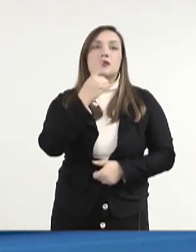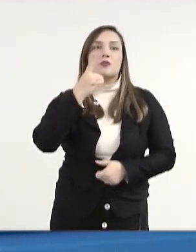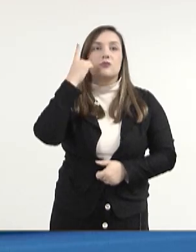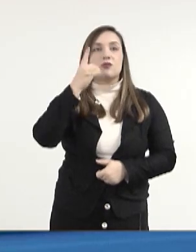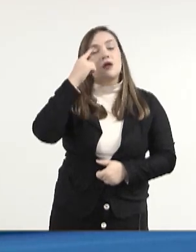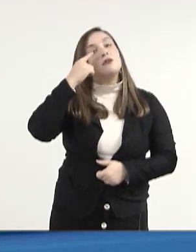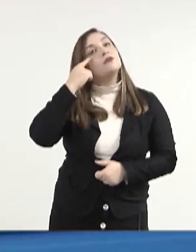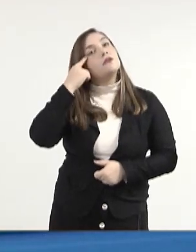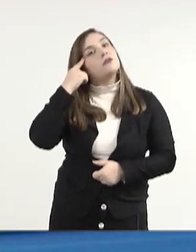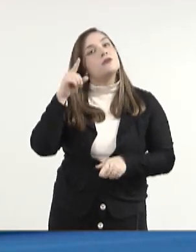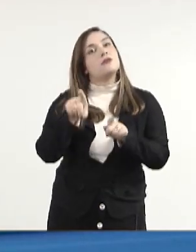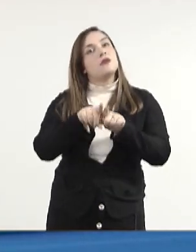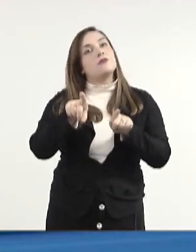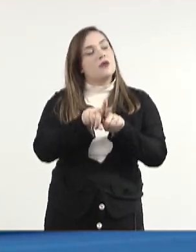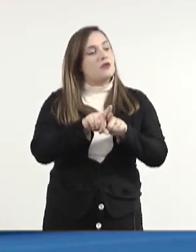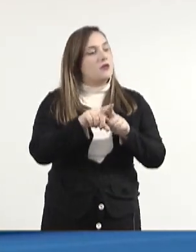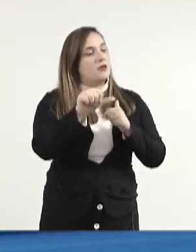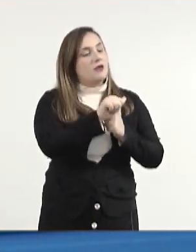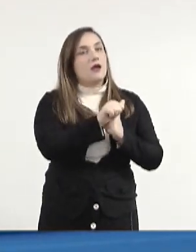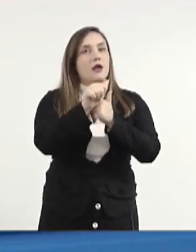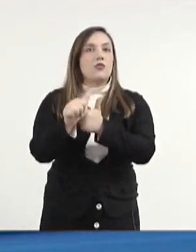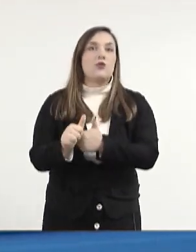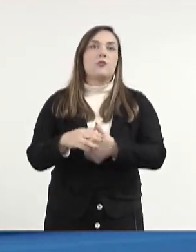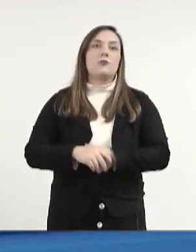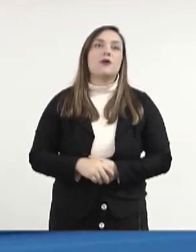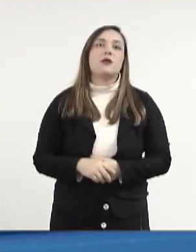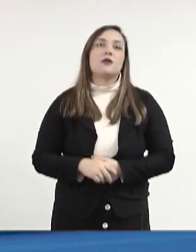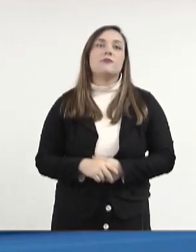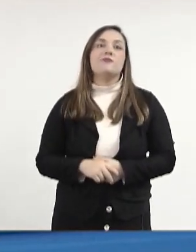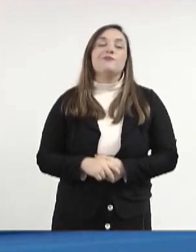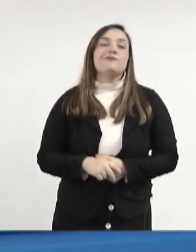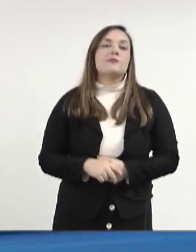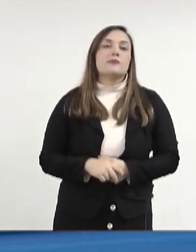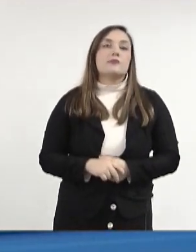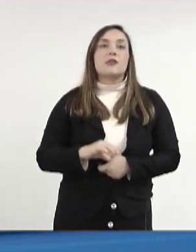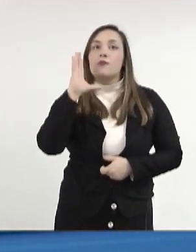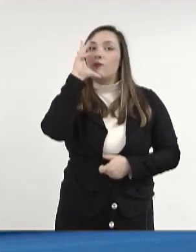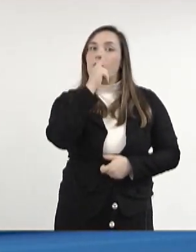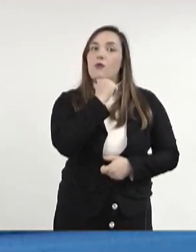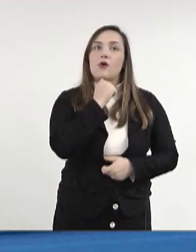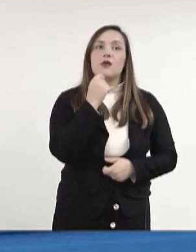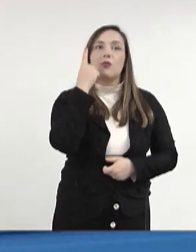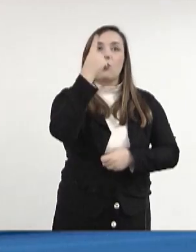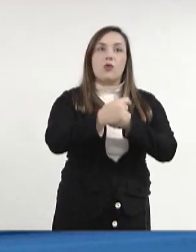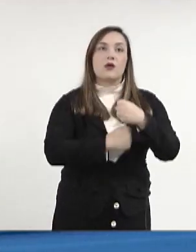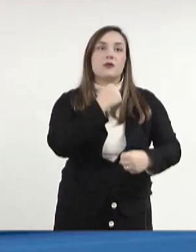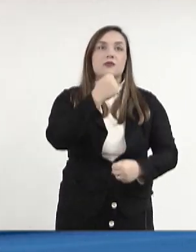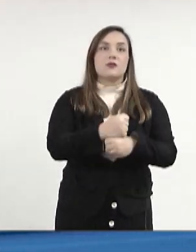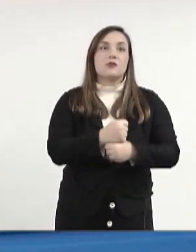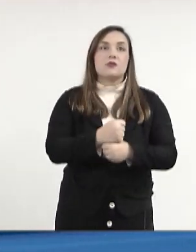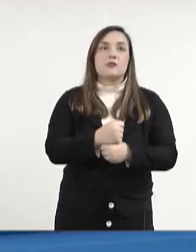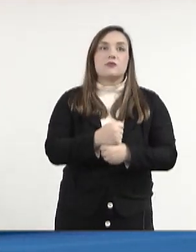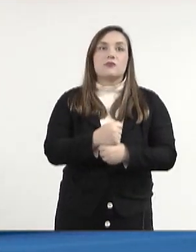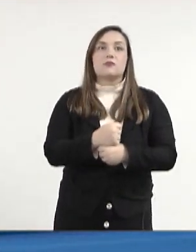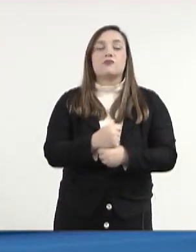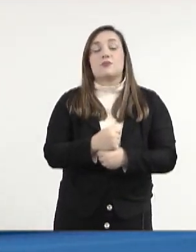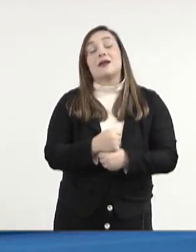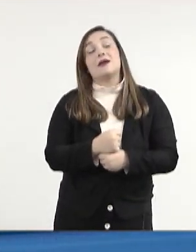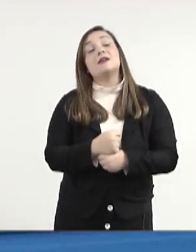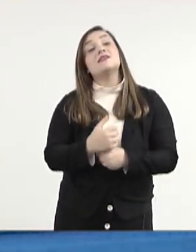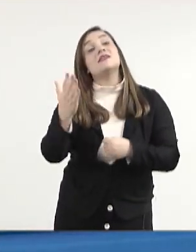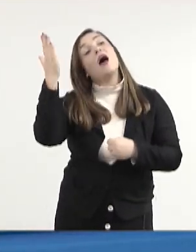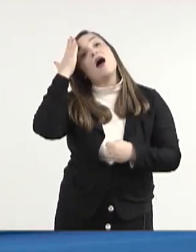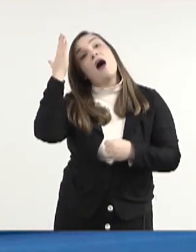Roberto Rachoca, que também faz parte da comissão, demora-se um ano para entender que